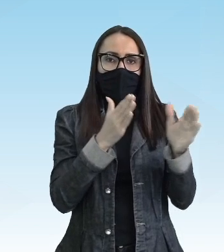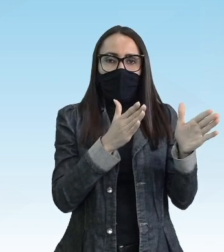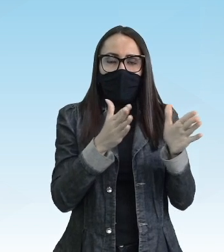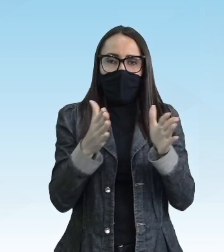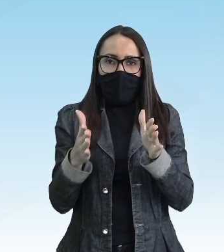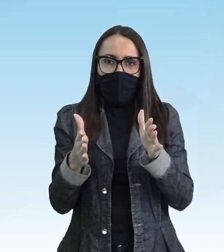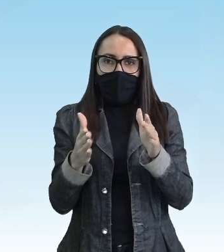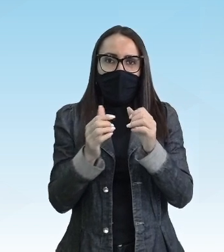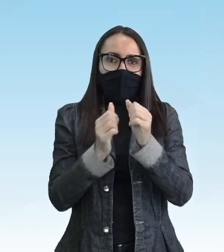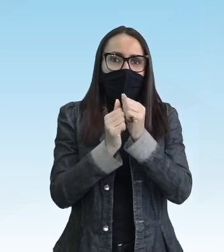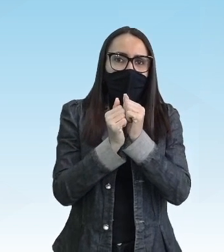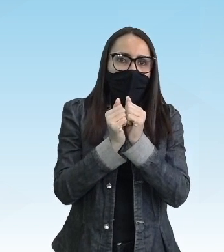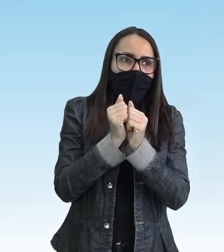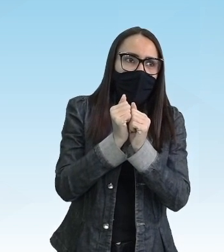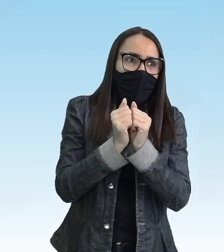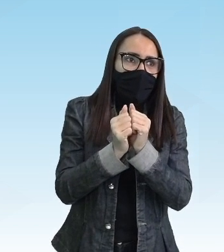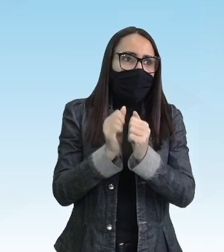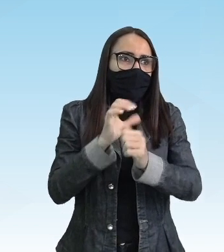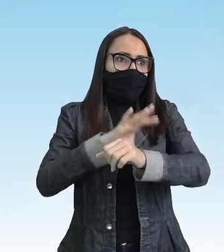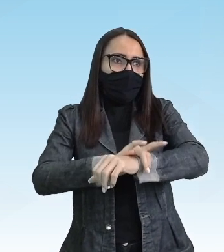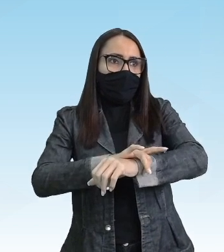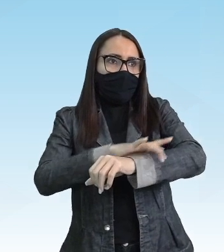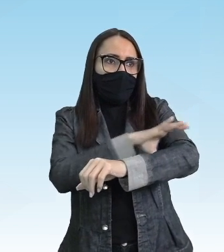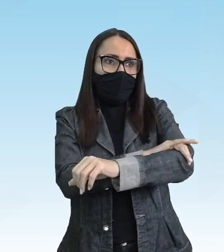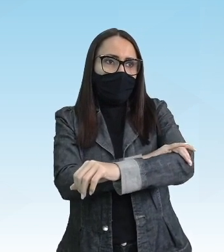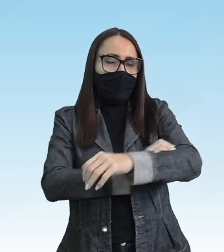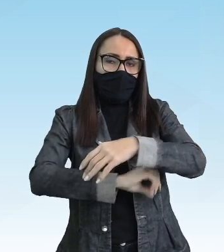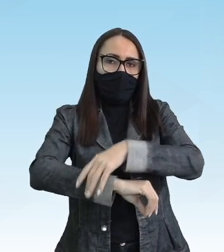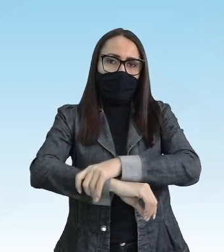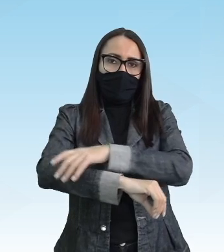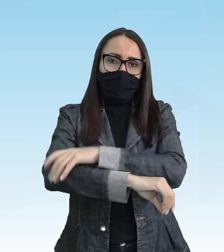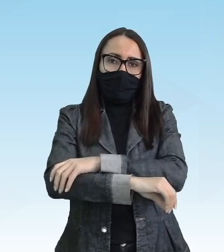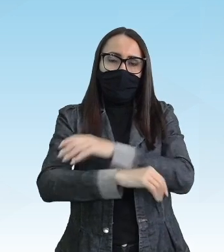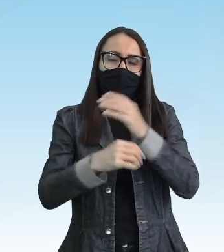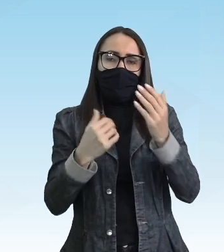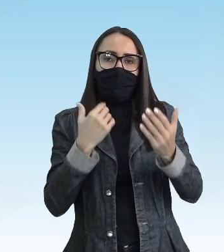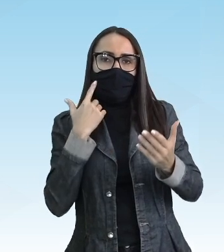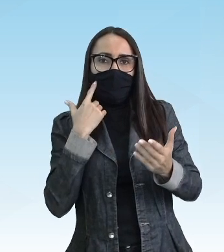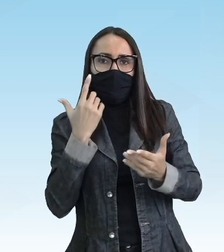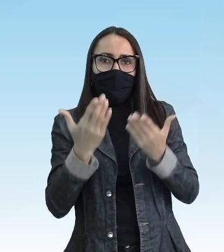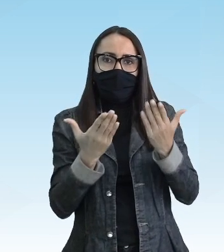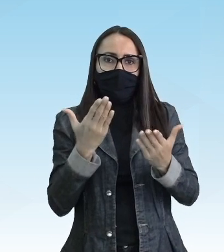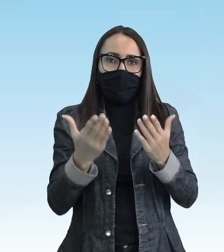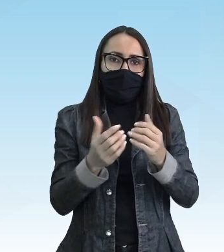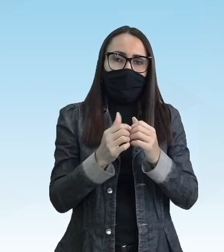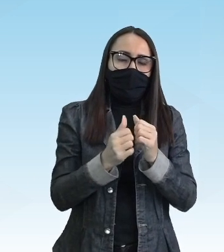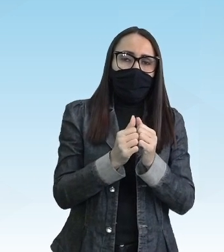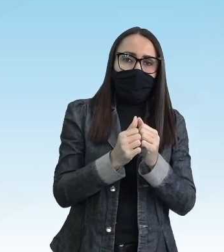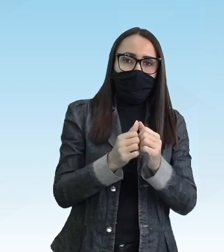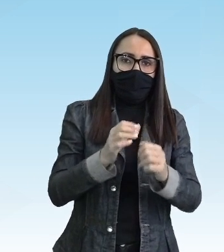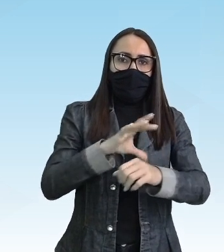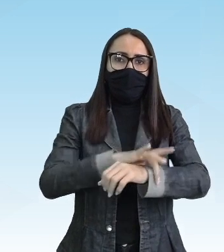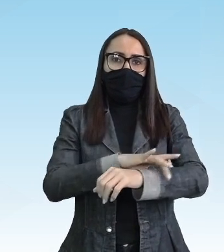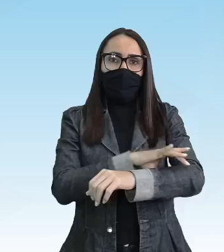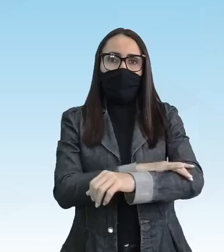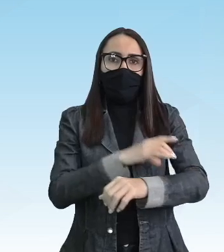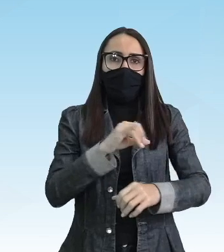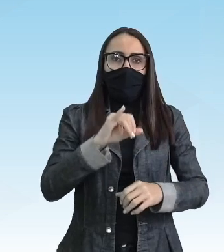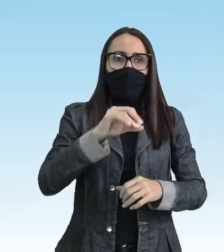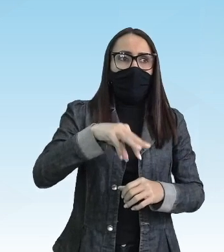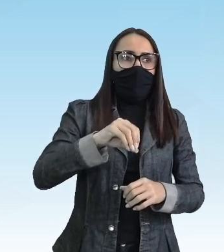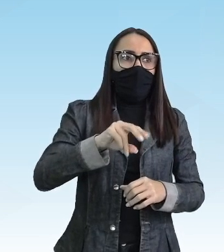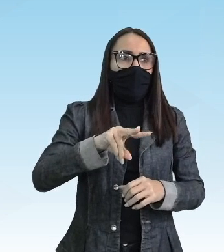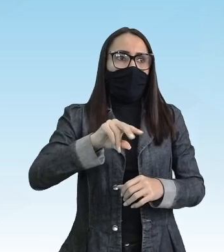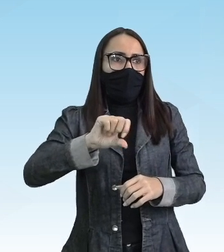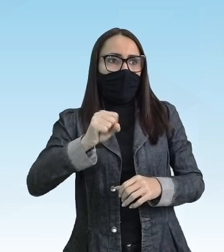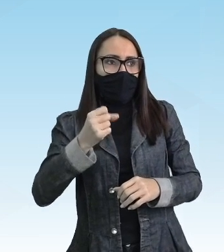ser observada nas vértebras. E quando se trata das articulações que são imóveis, olha só,